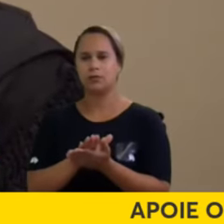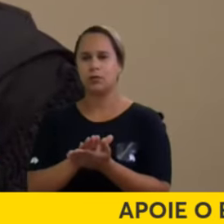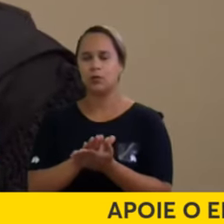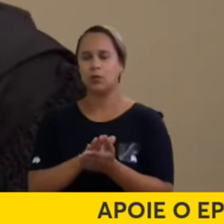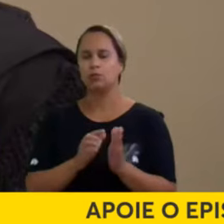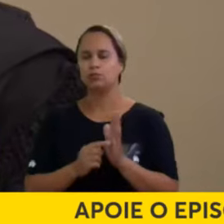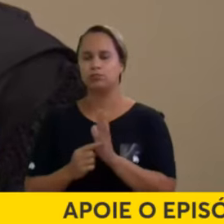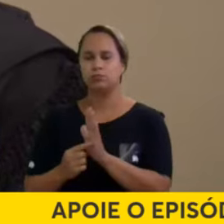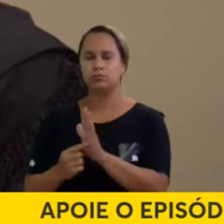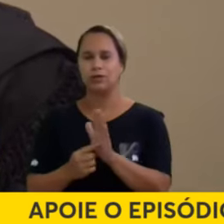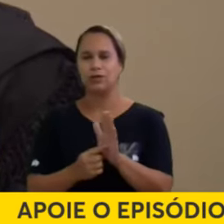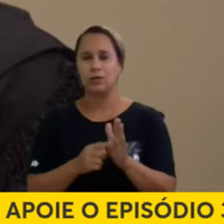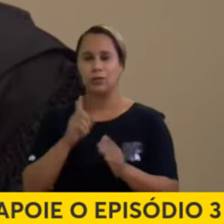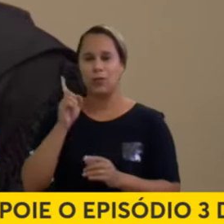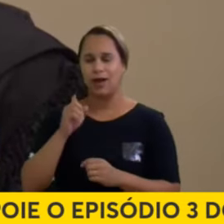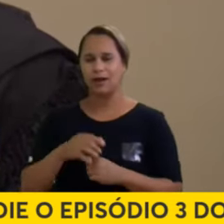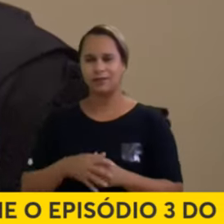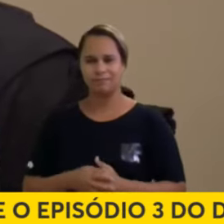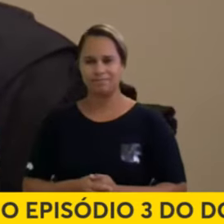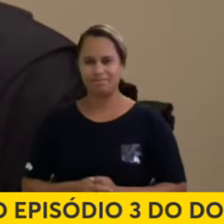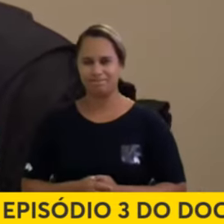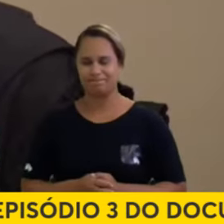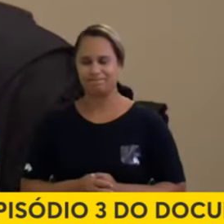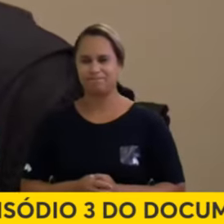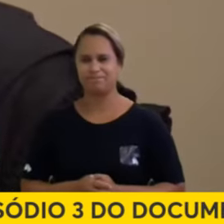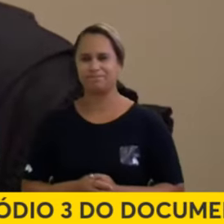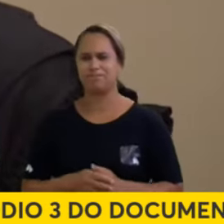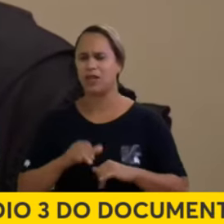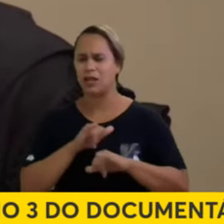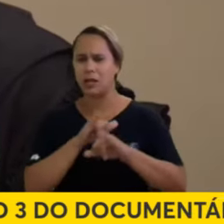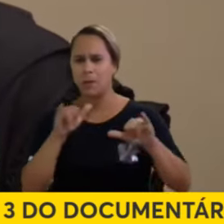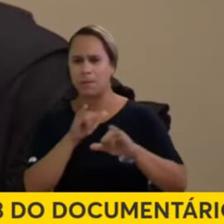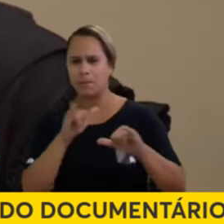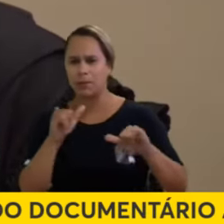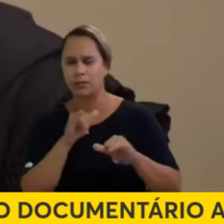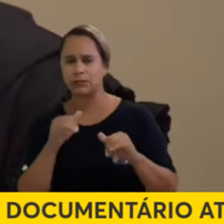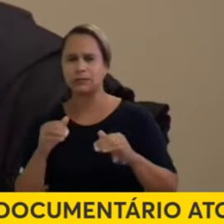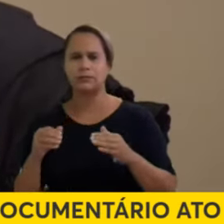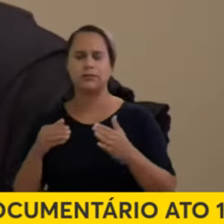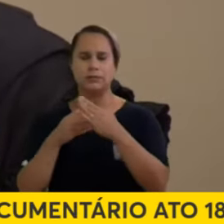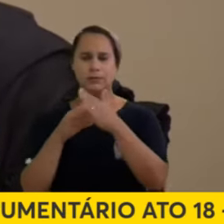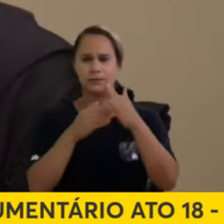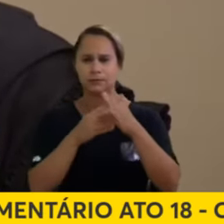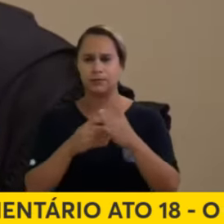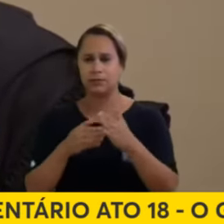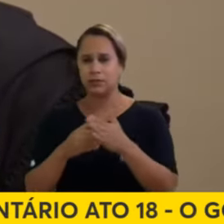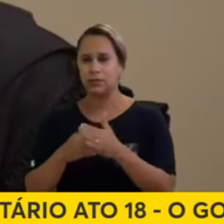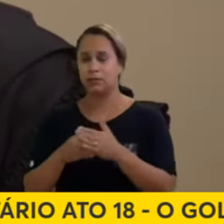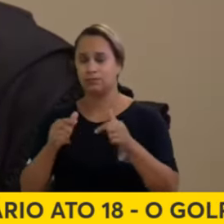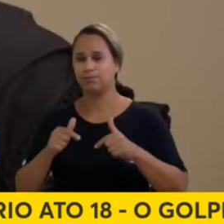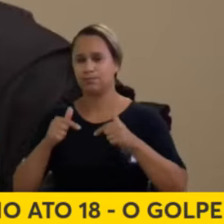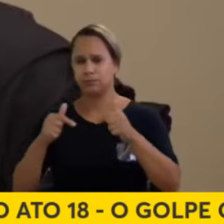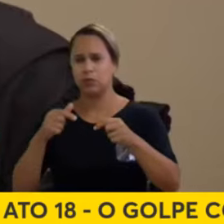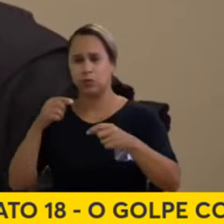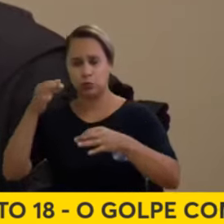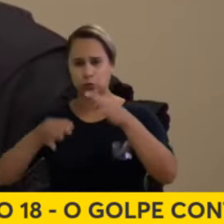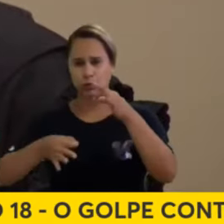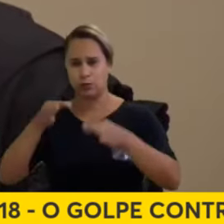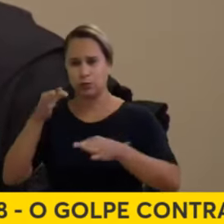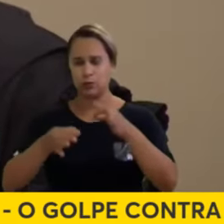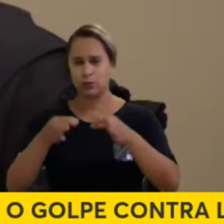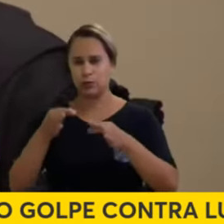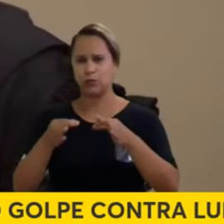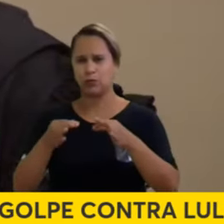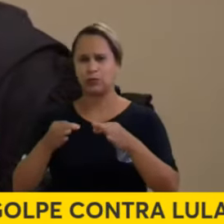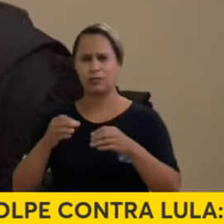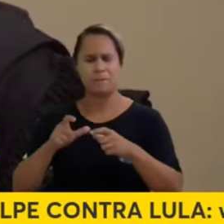pré-campanha tão poucas campanhas estão delimitada ao acompanhamento de ações sociais em sua maioria em trâmite no Rio Grande do Sul em